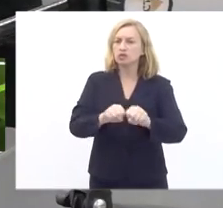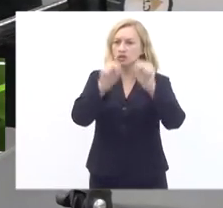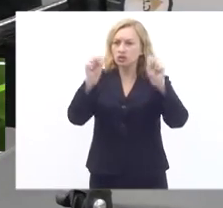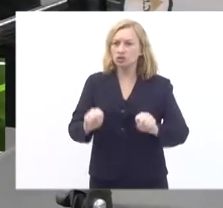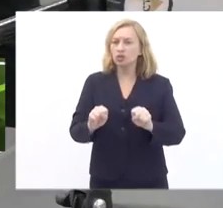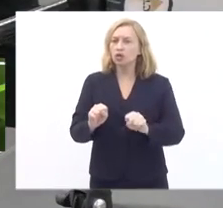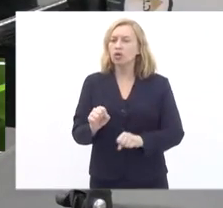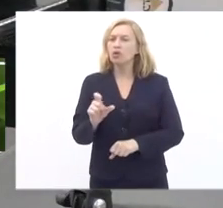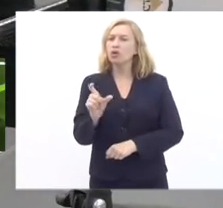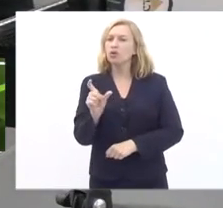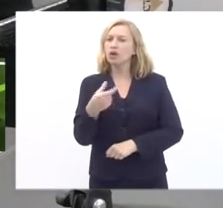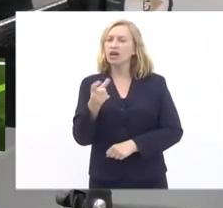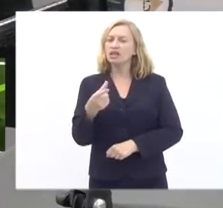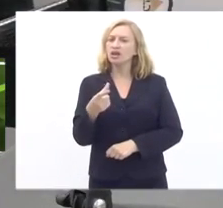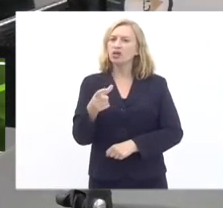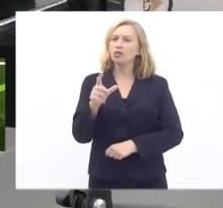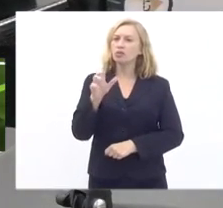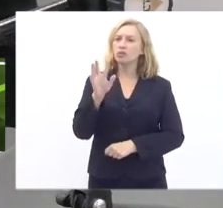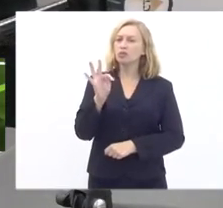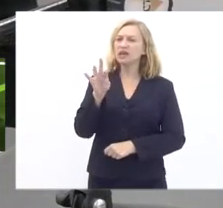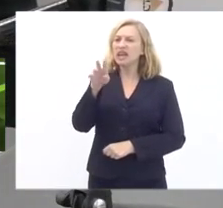bilhete único